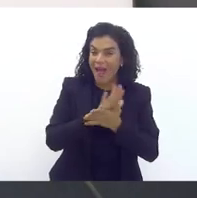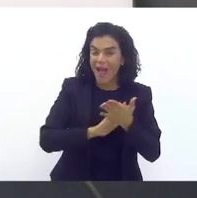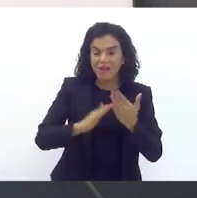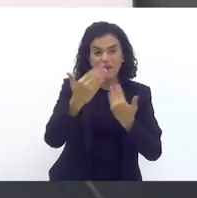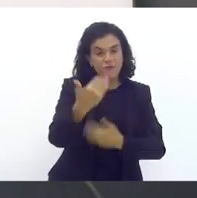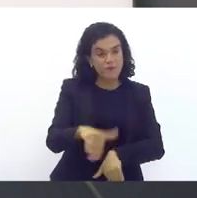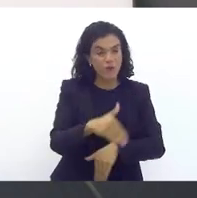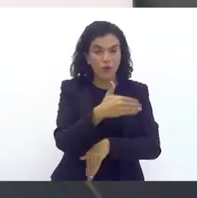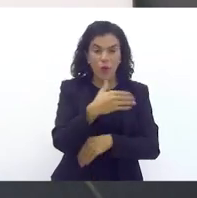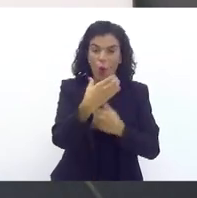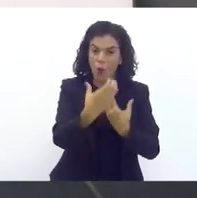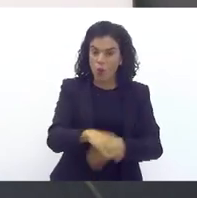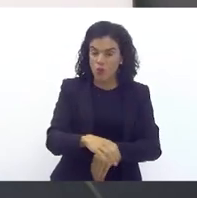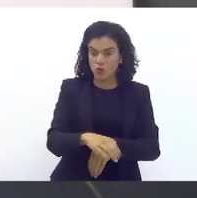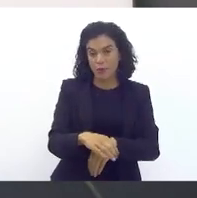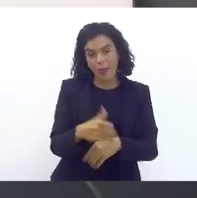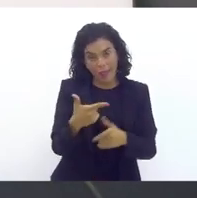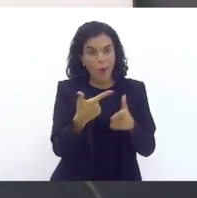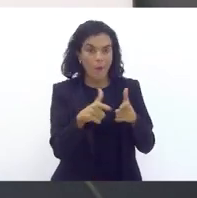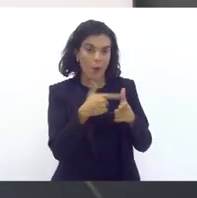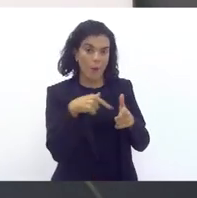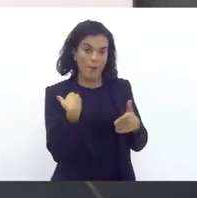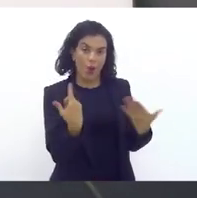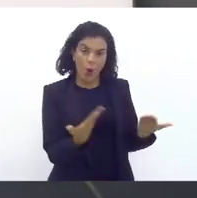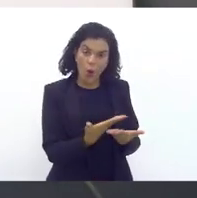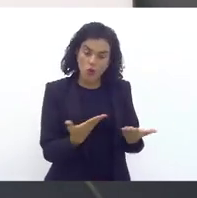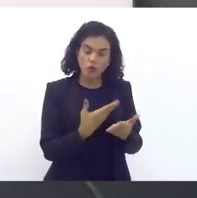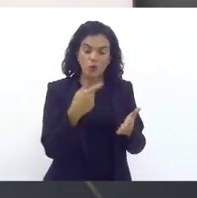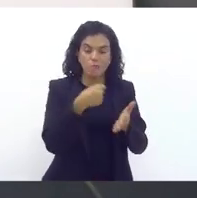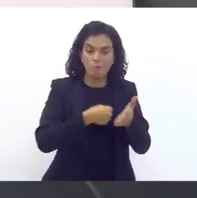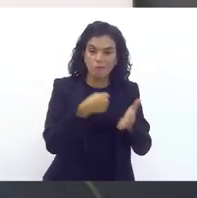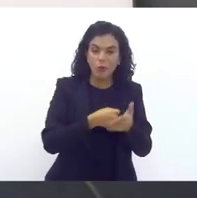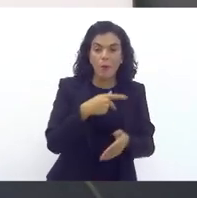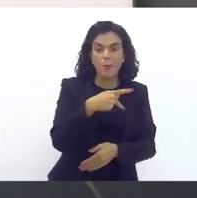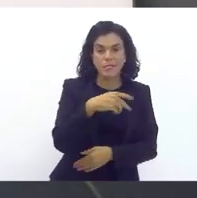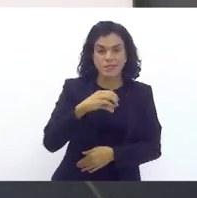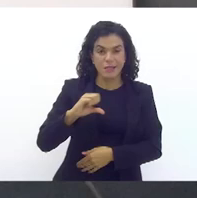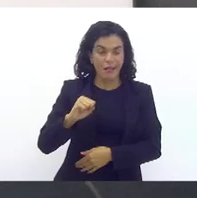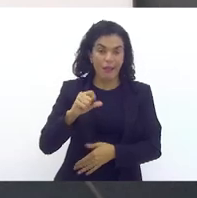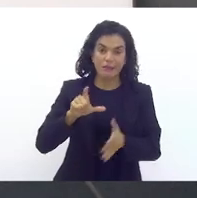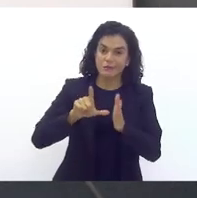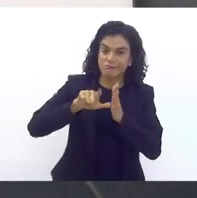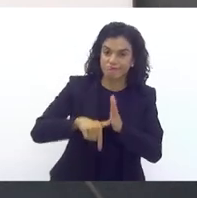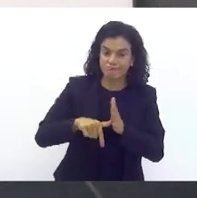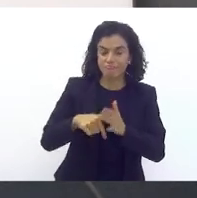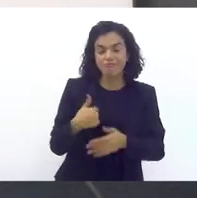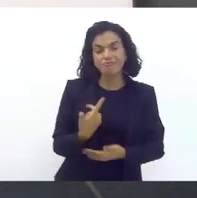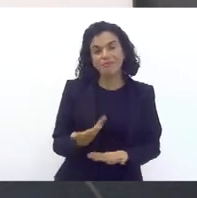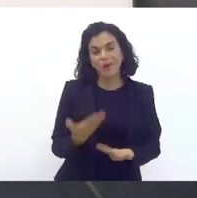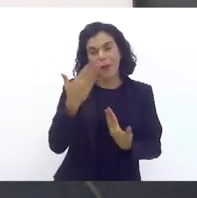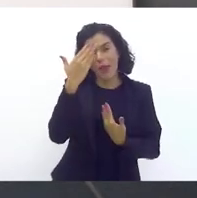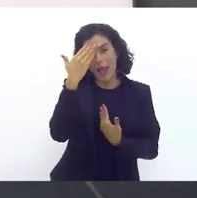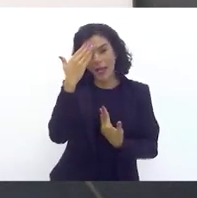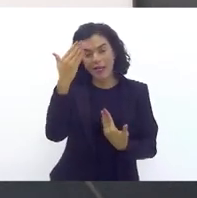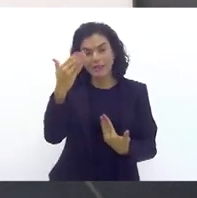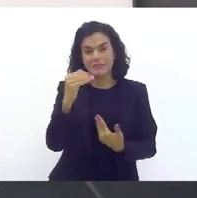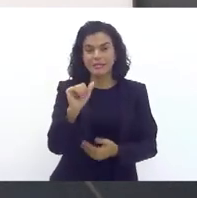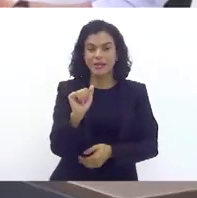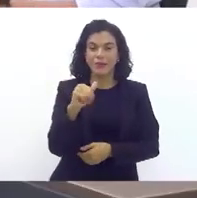muito obrigado, deputado. Esse é o problema que nós estamos enfrentando hoje, um PCCS que está desconfigurado. Muito obrigado. Bom, agradecendo aqui ao